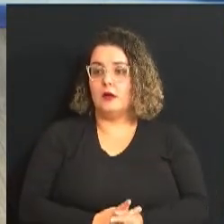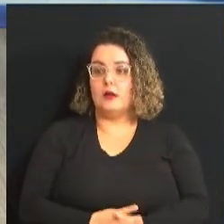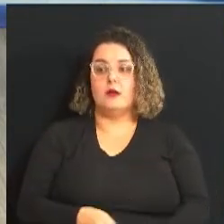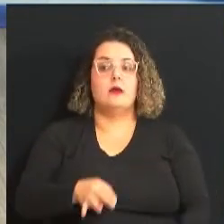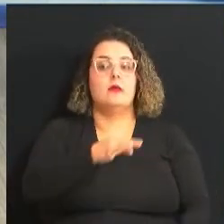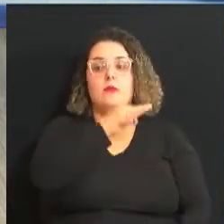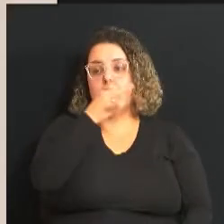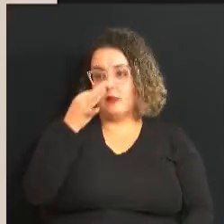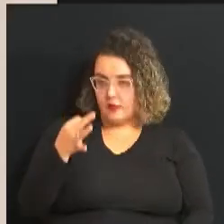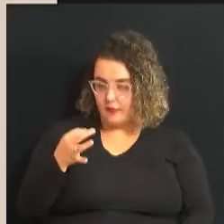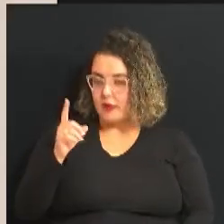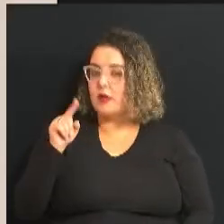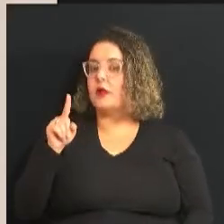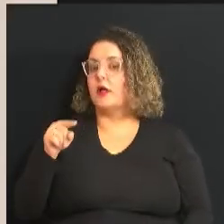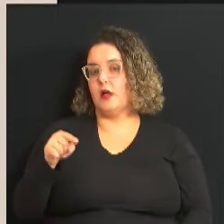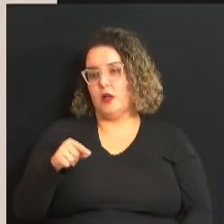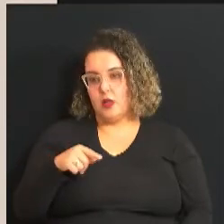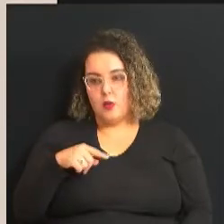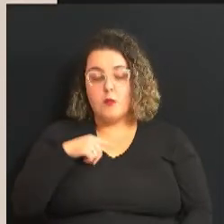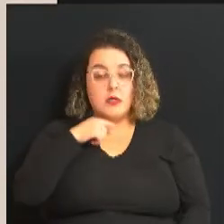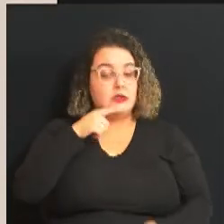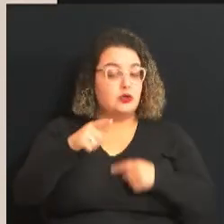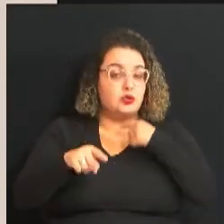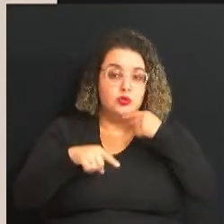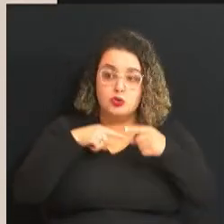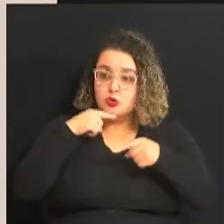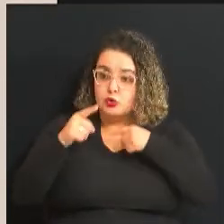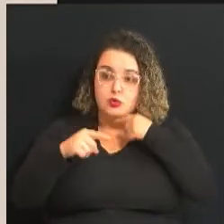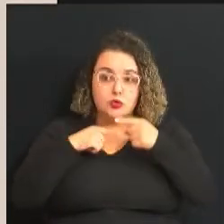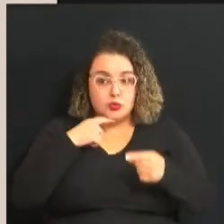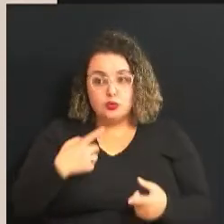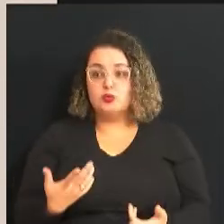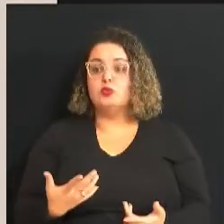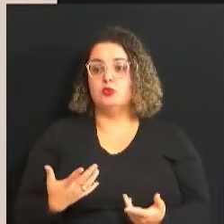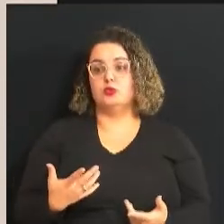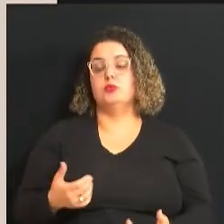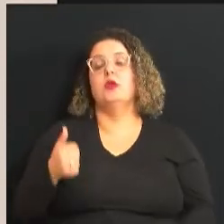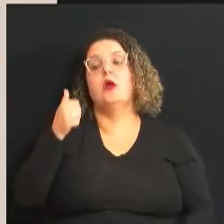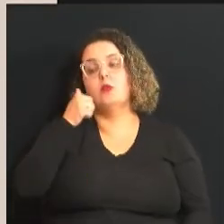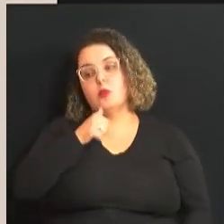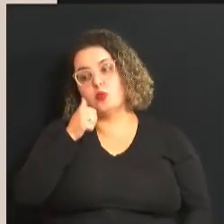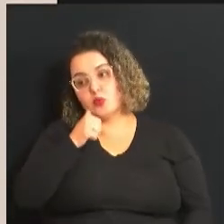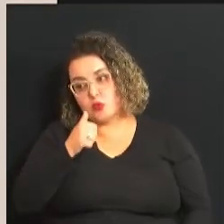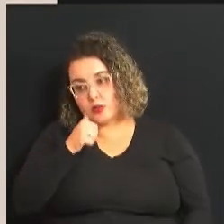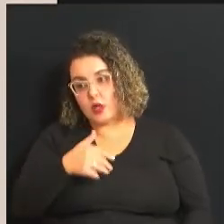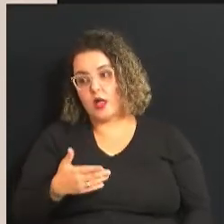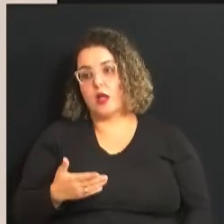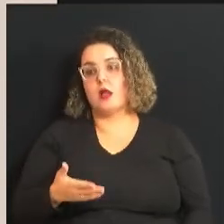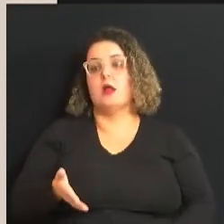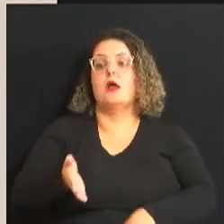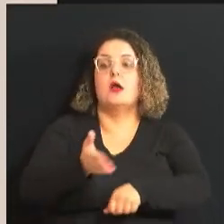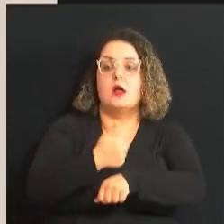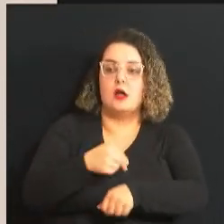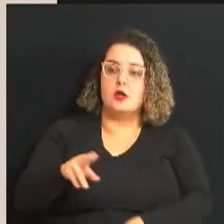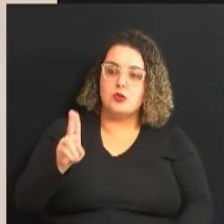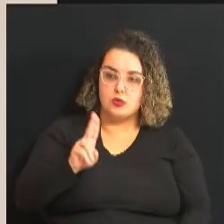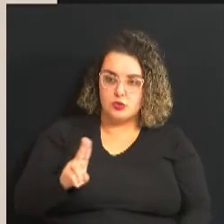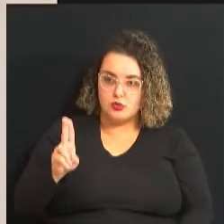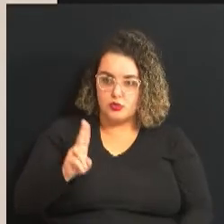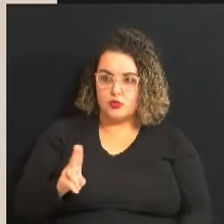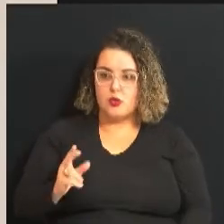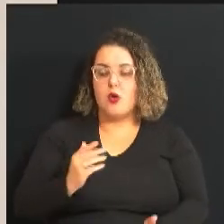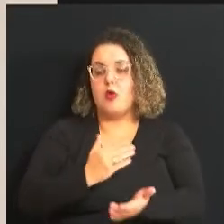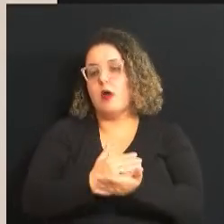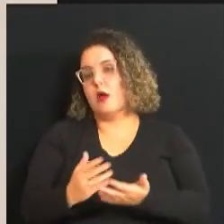Perfeito, é uma queixa, uma dúvida bastante comum, né, das mulheres antes de usar. Eu vou começar pela mais fácil de